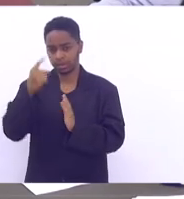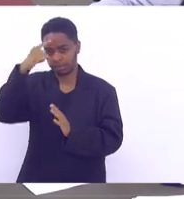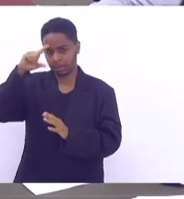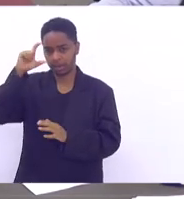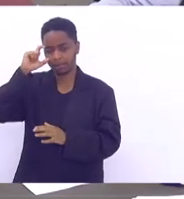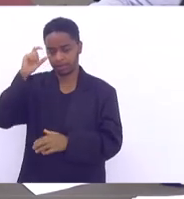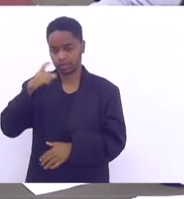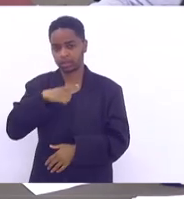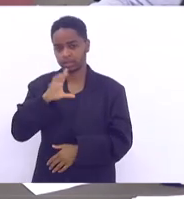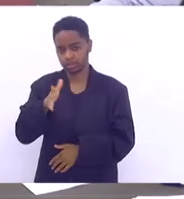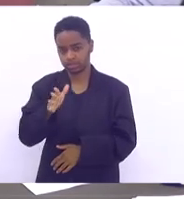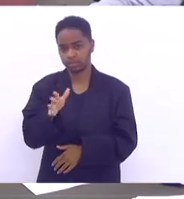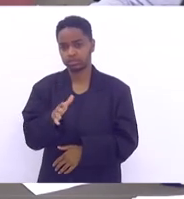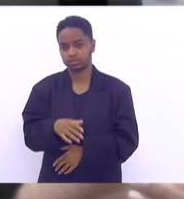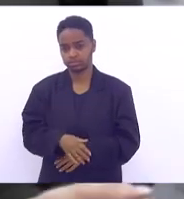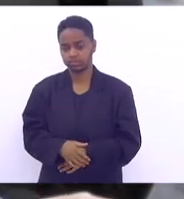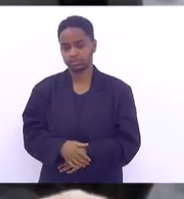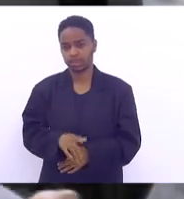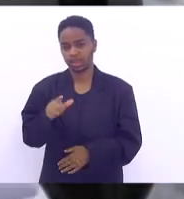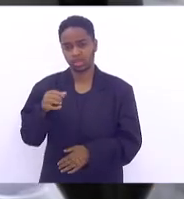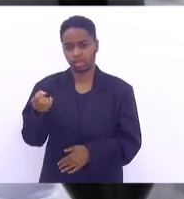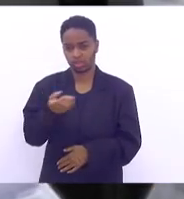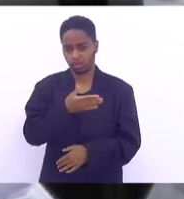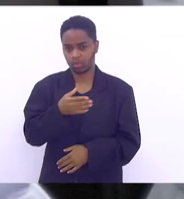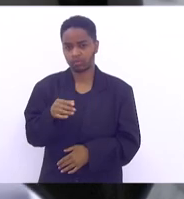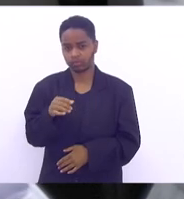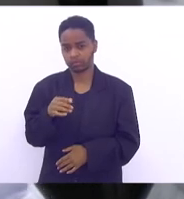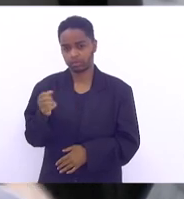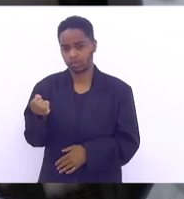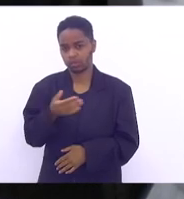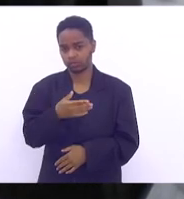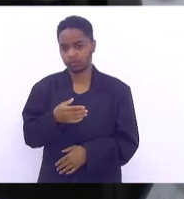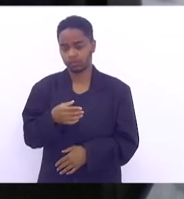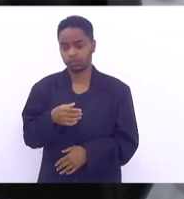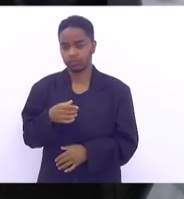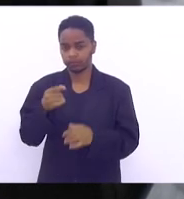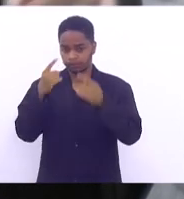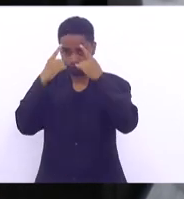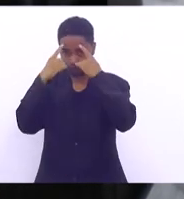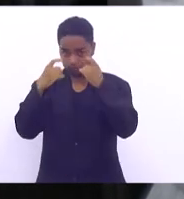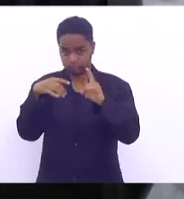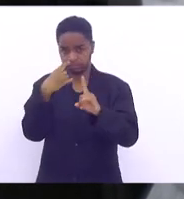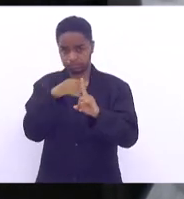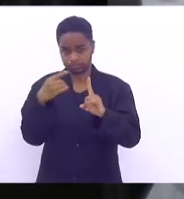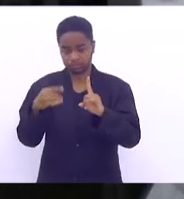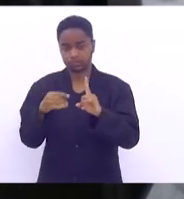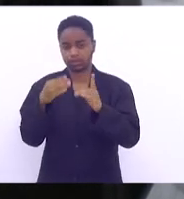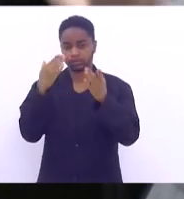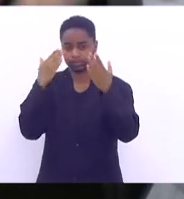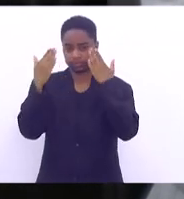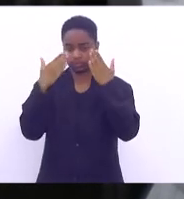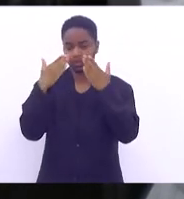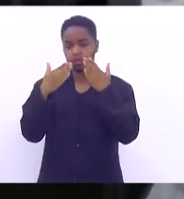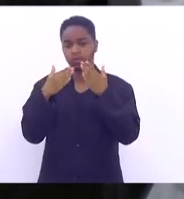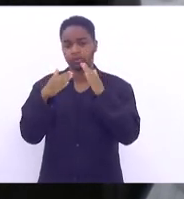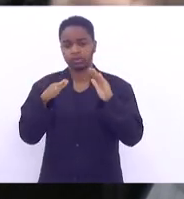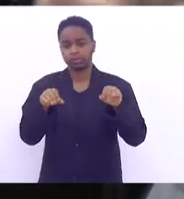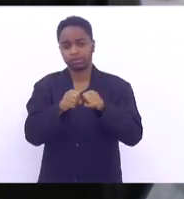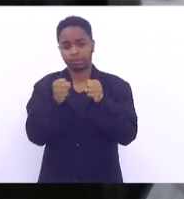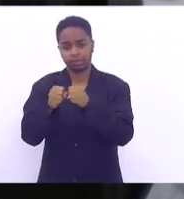Isso. Já está tipificado. Isso é recente. É bem recente. A violência física, psicológica, patrimonial,